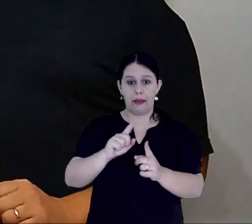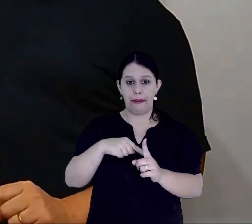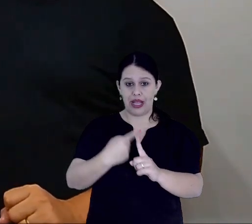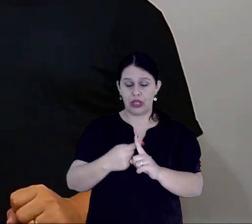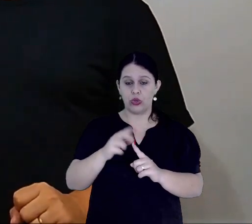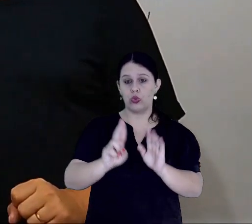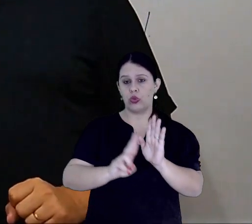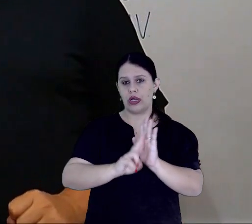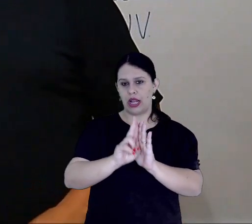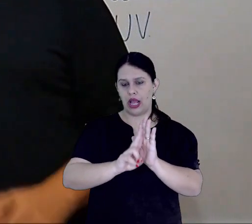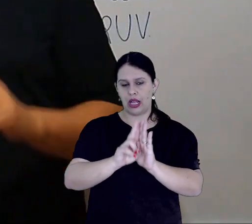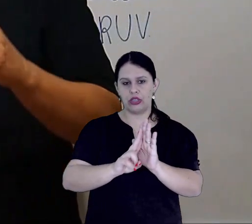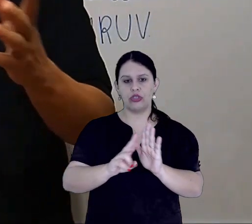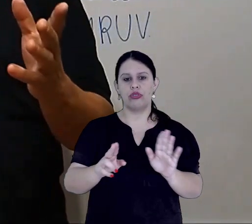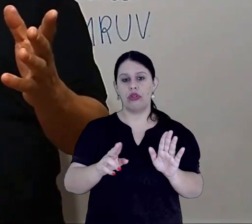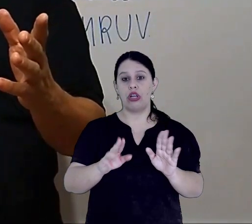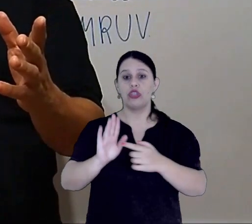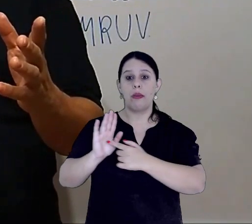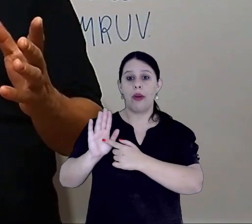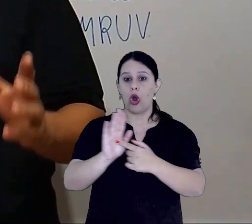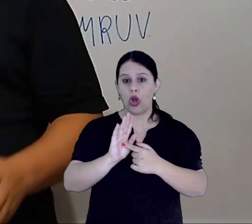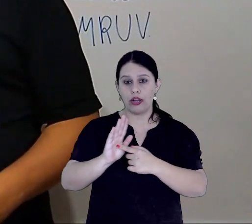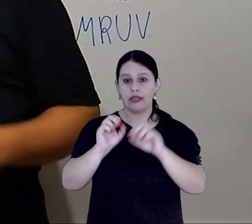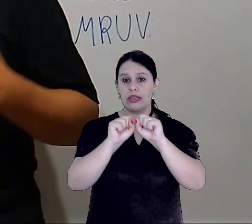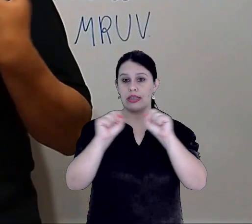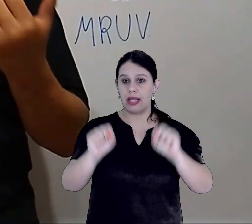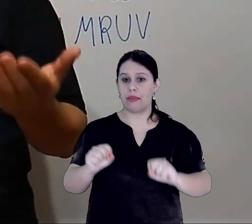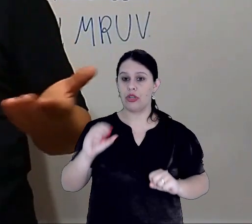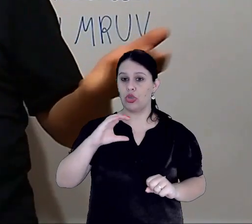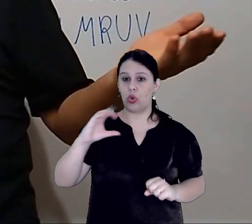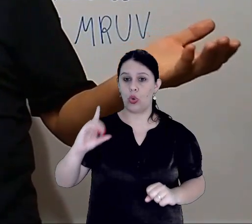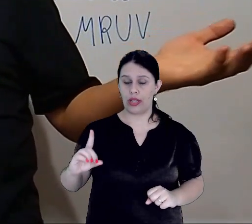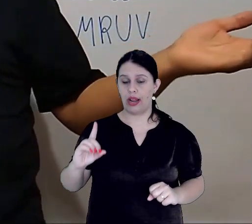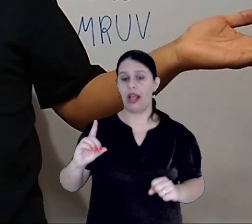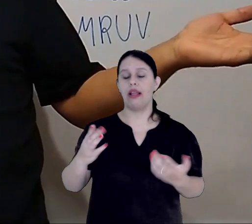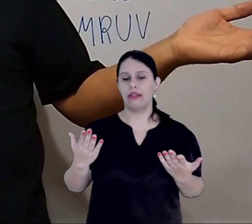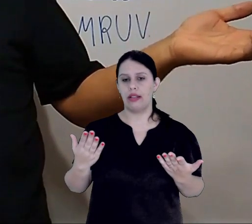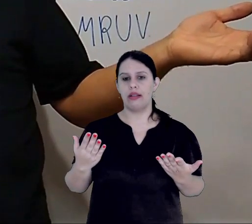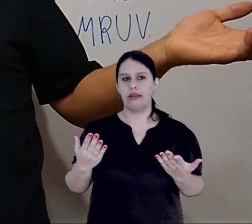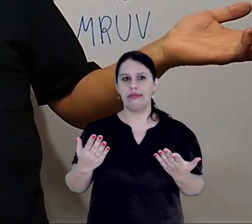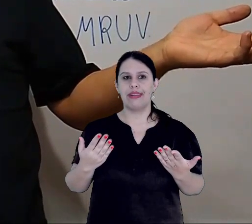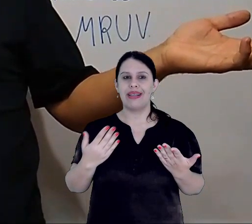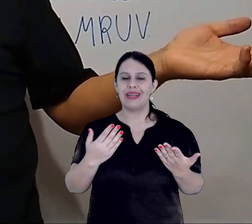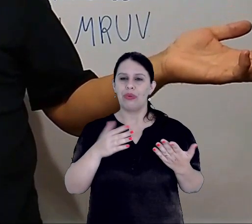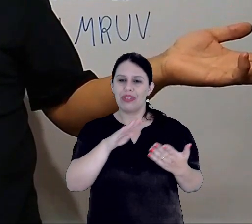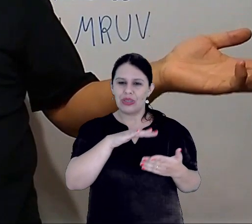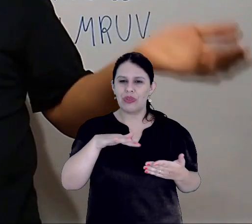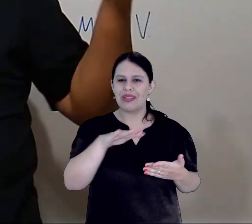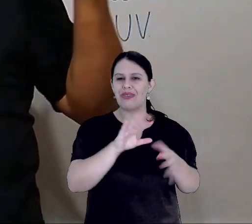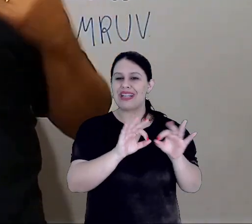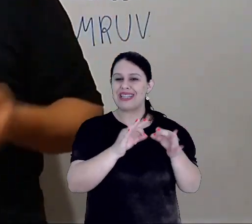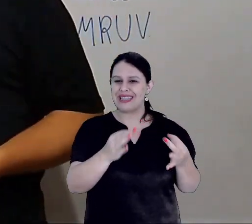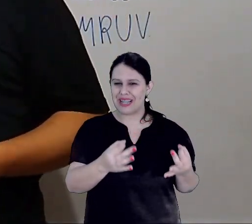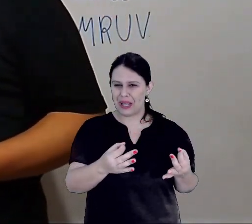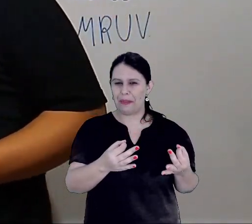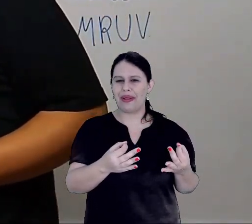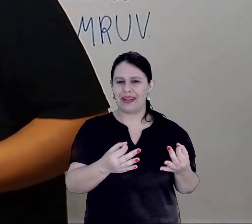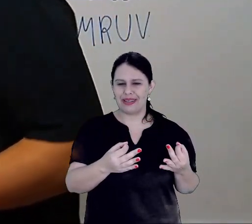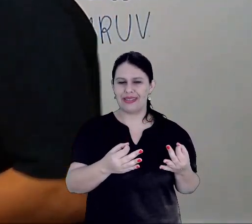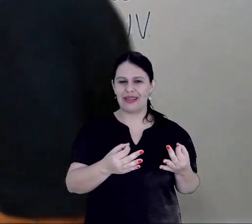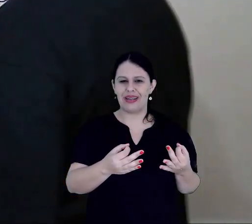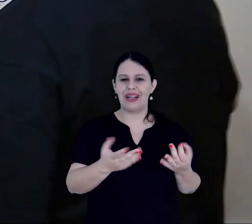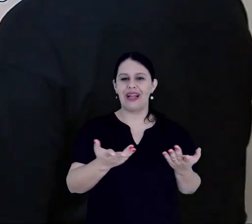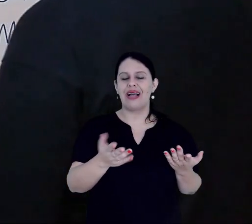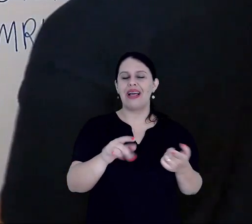representa um sistema de coordenadas em uma dimensão Então, neste caso, as operações ficam muito simples Porque a